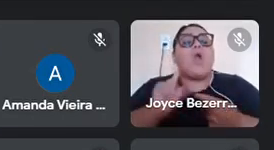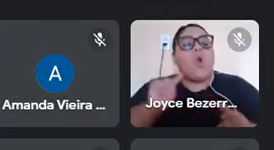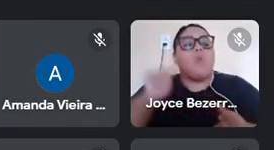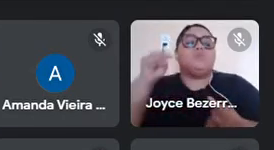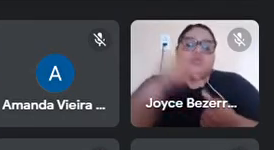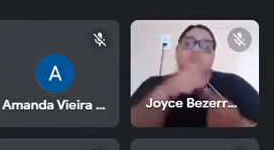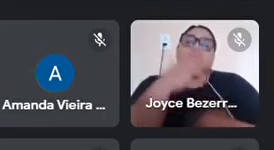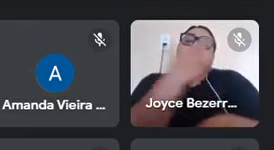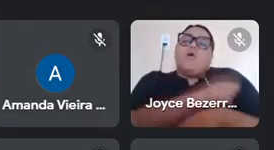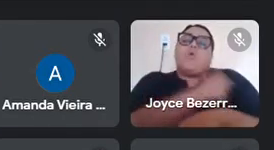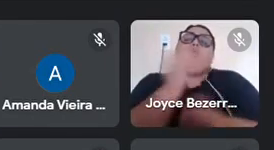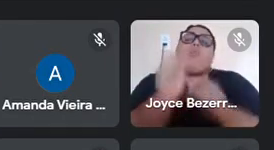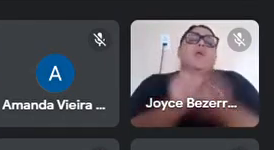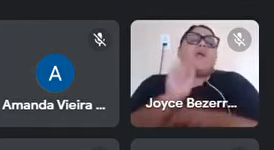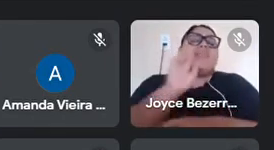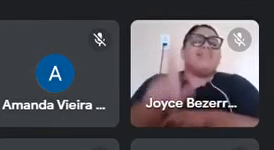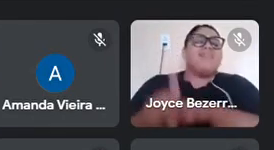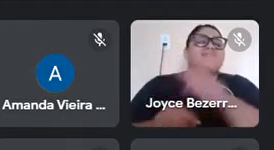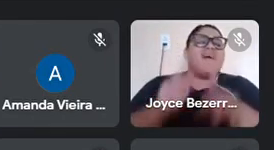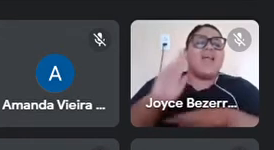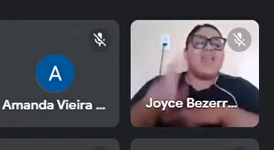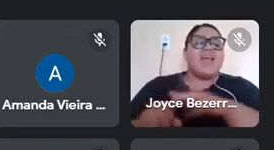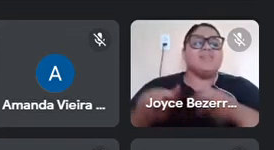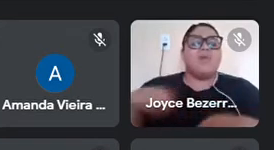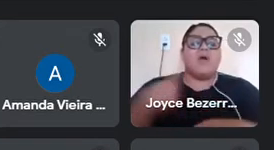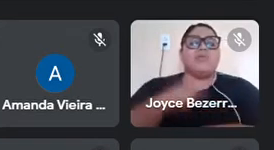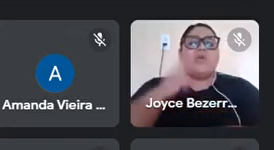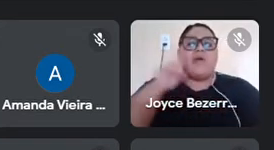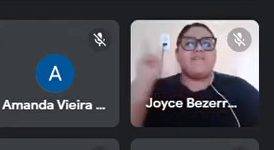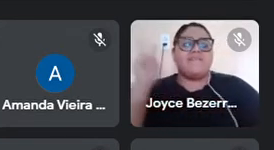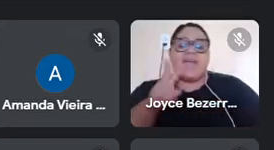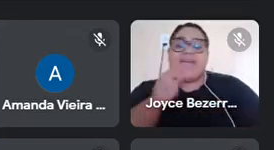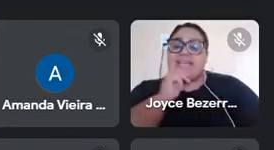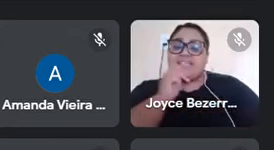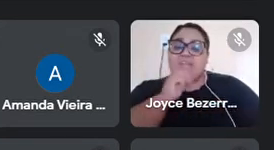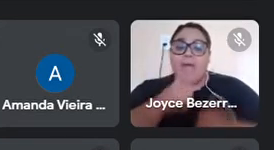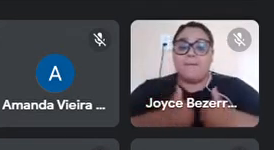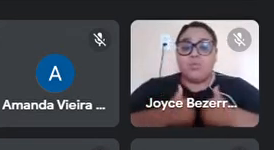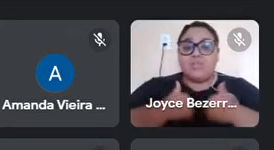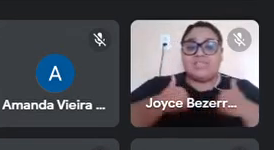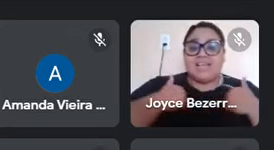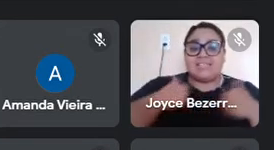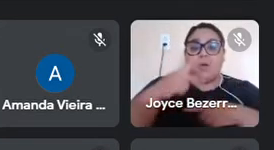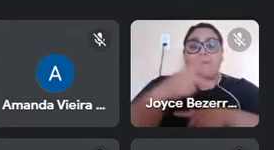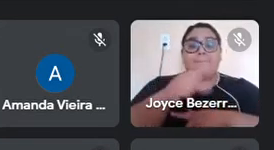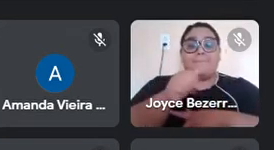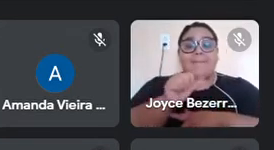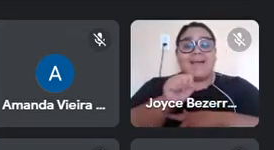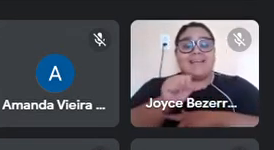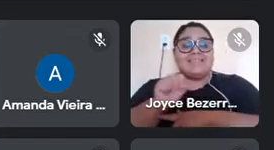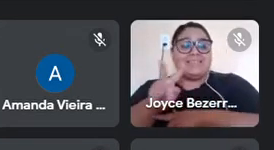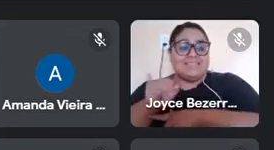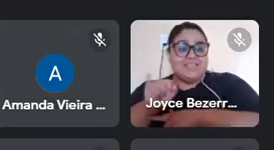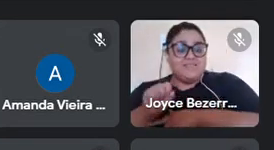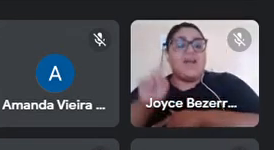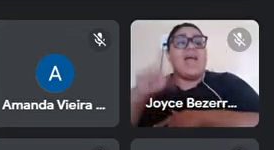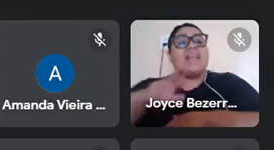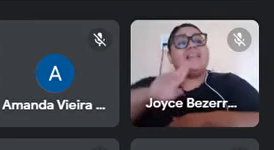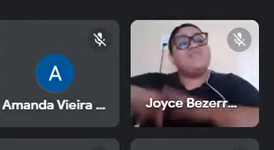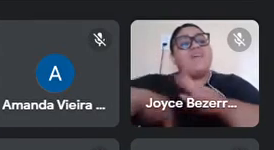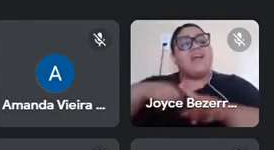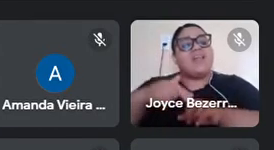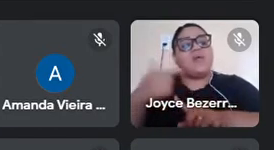Qual é a diferença que a gente viu para a imunização passiva? Na passiva é a curto prazo. Por quê? Porque a gente não tem ativação,